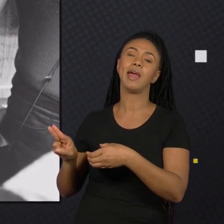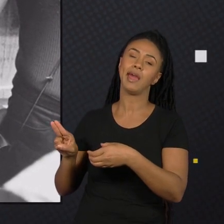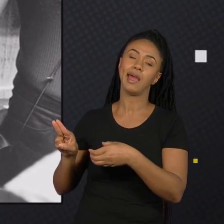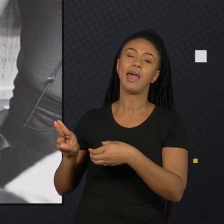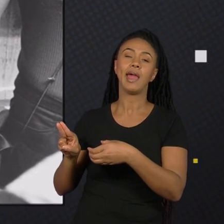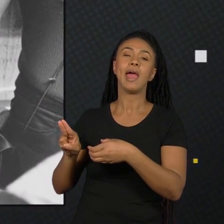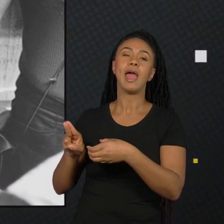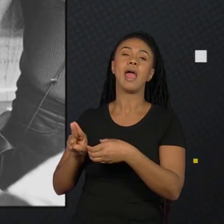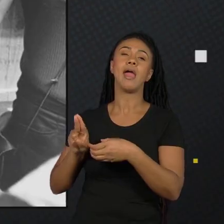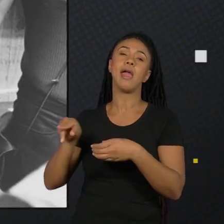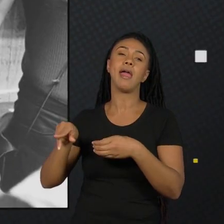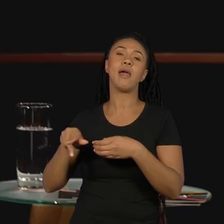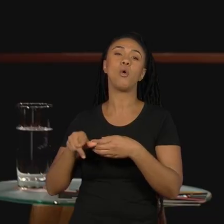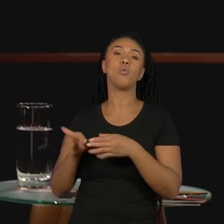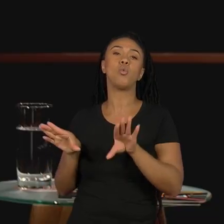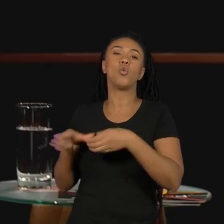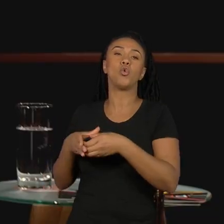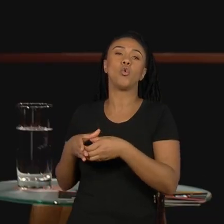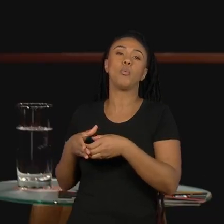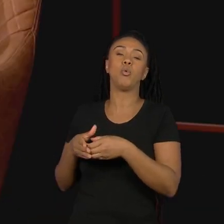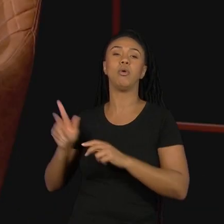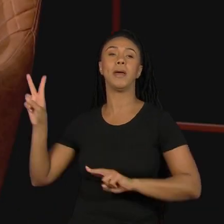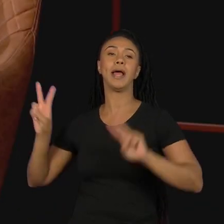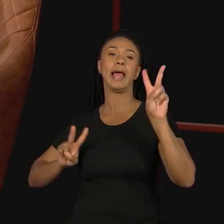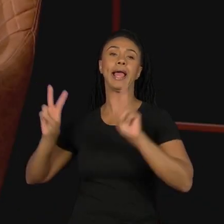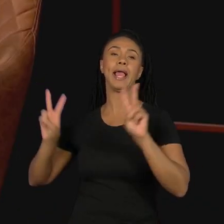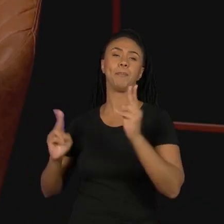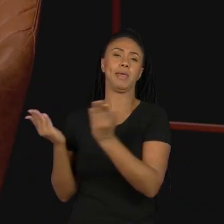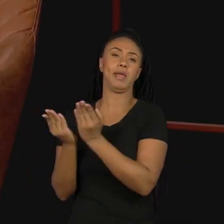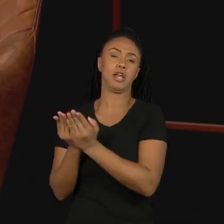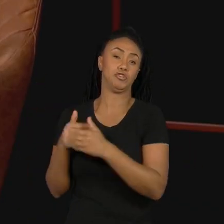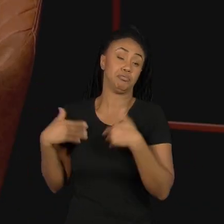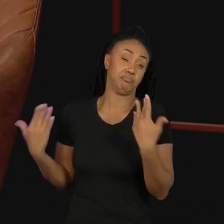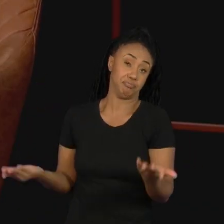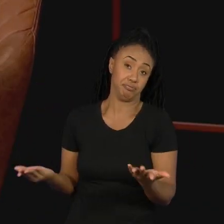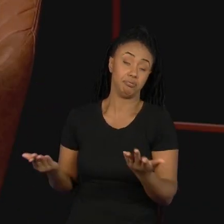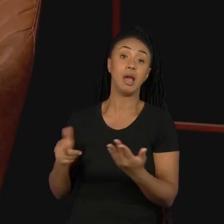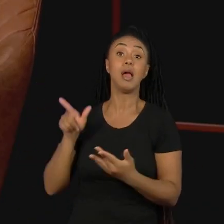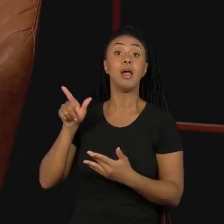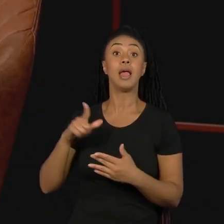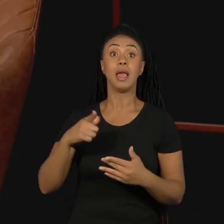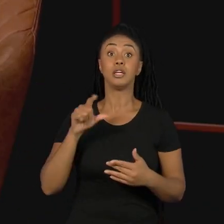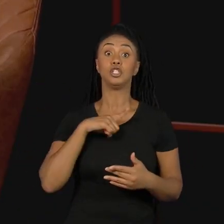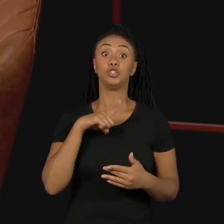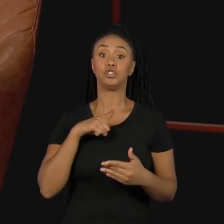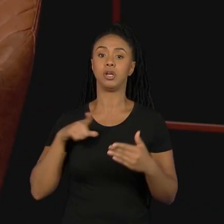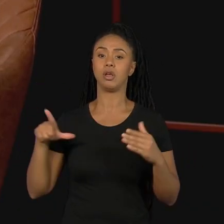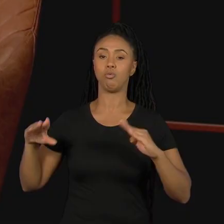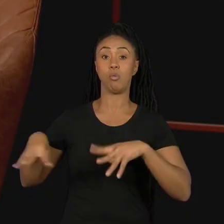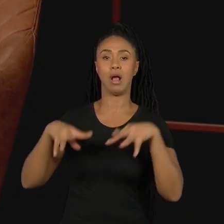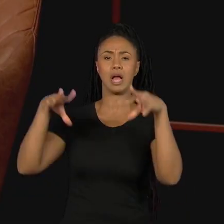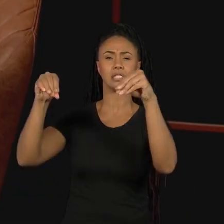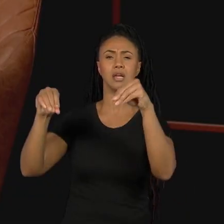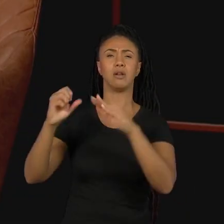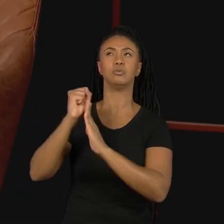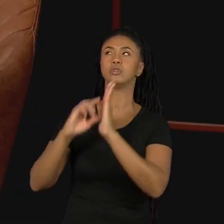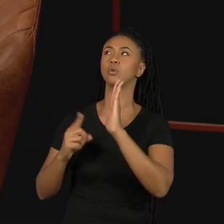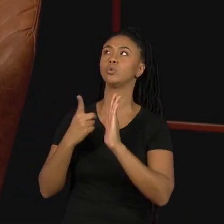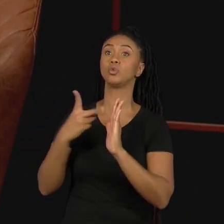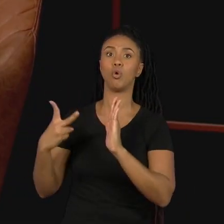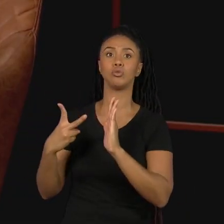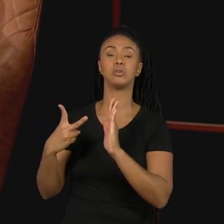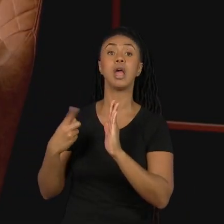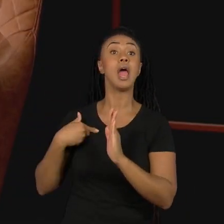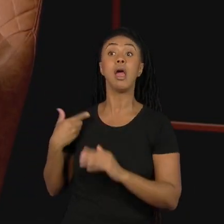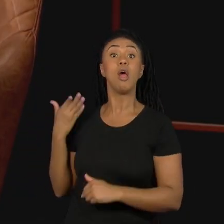Os Meninos de Deus. Hippies. E tinha um castelo maravilhoso do século XII. Eu fui lá para